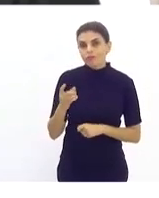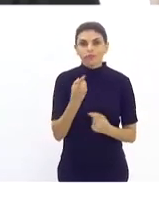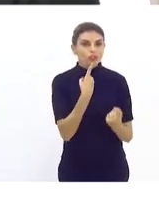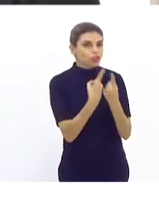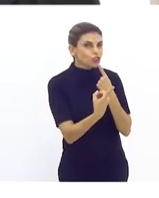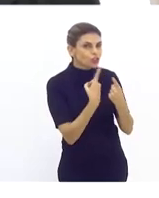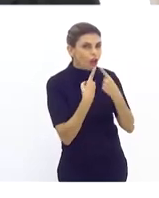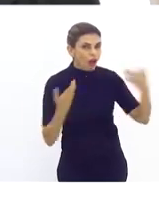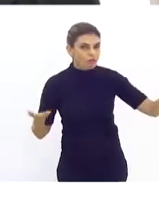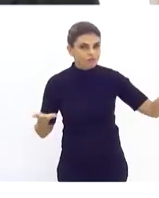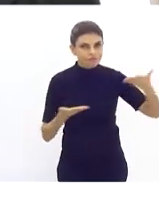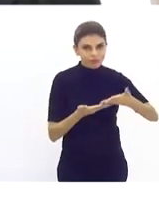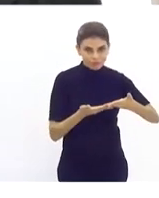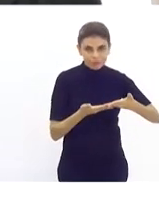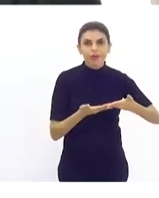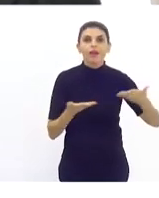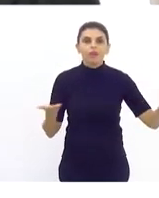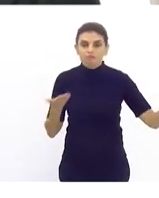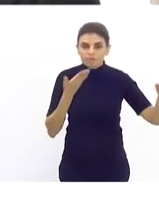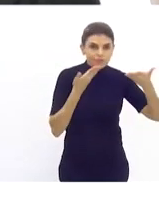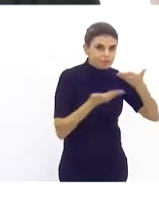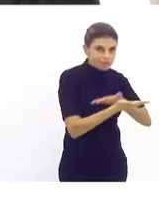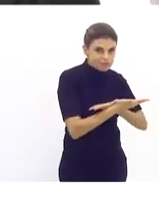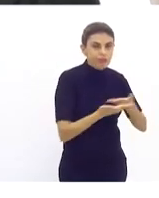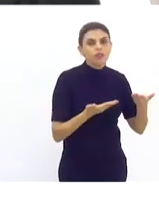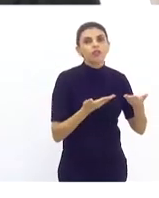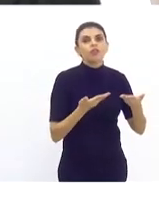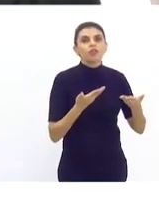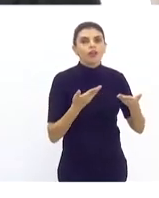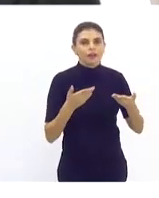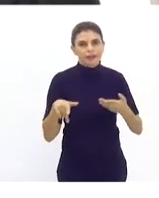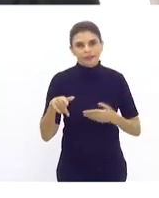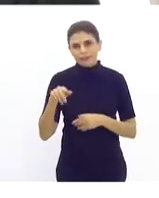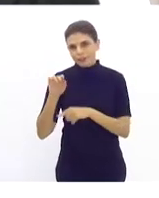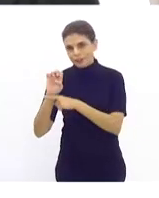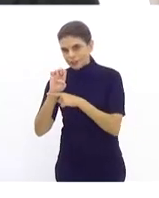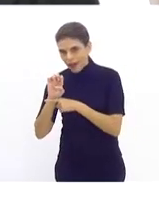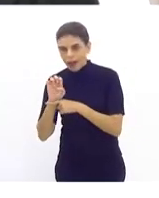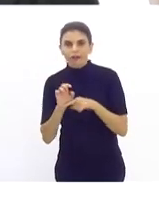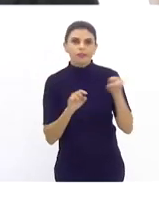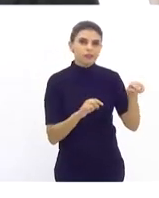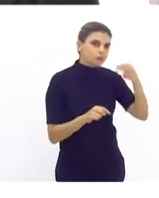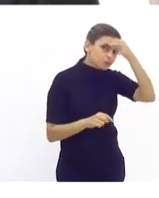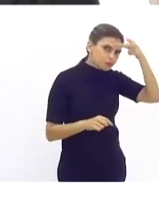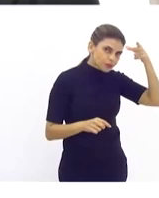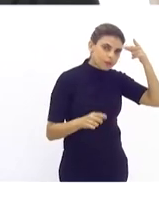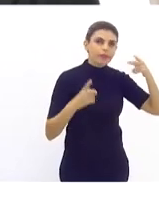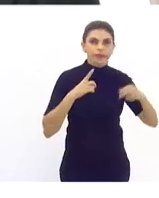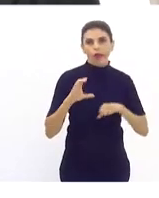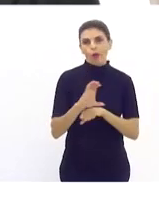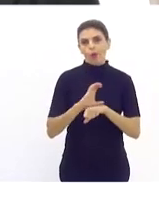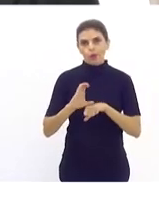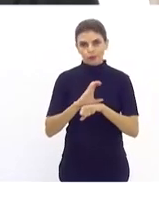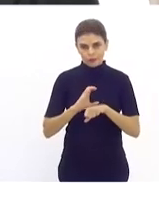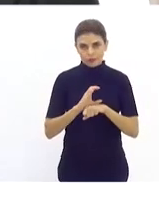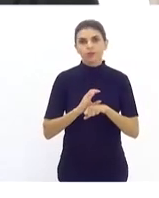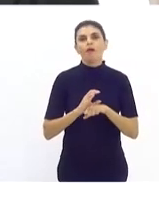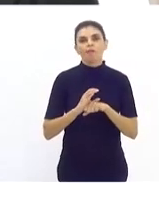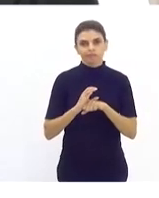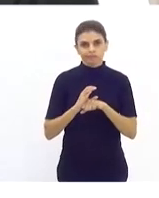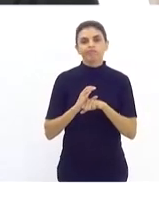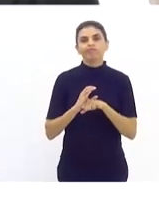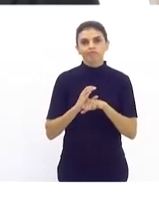diálogo interfederativo entre o Estado e os municípios. E porque existe na Constituição da República uma verdadeira cláusula de